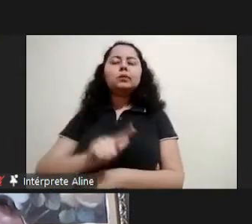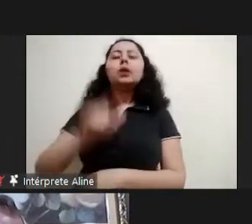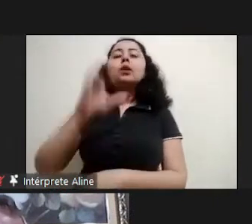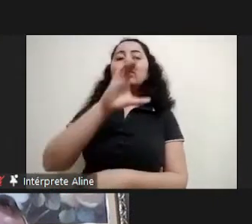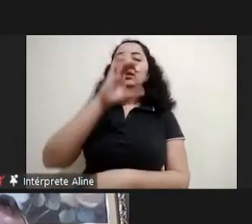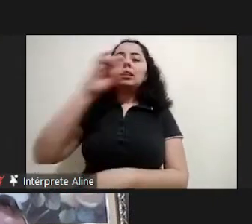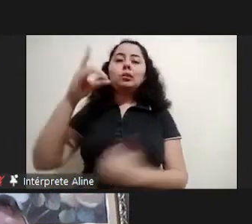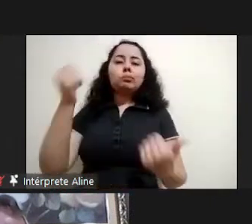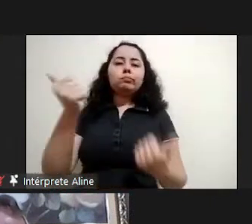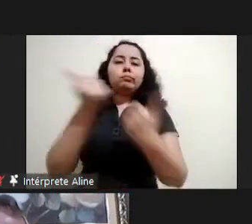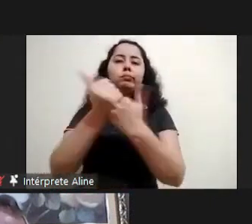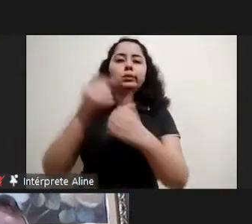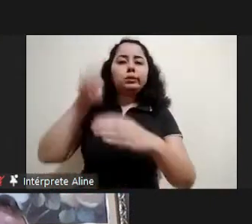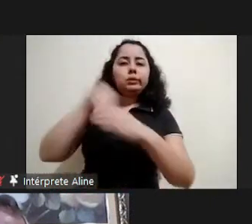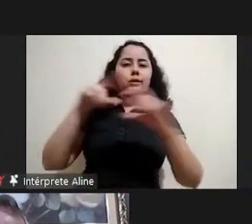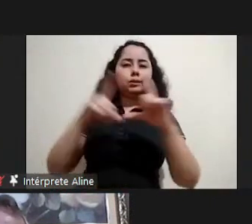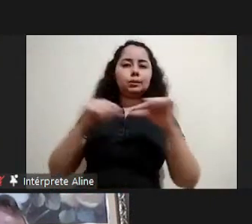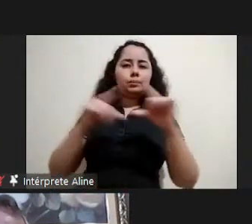UFJF.